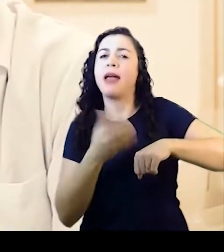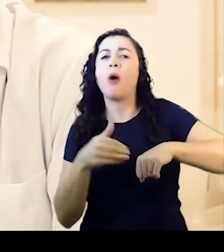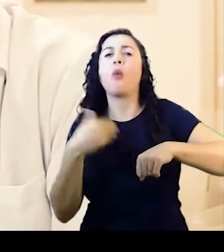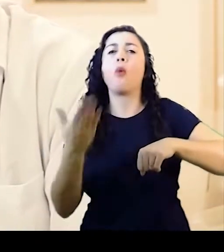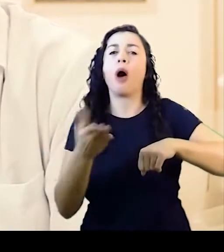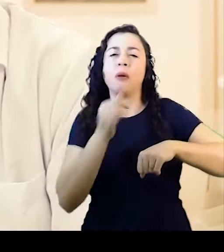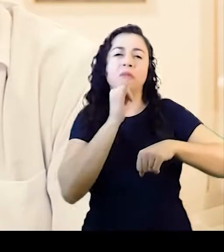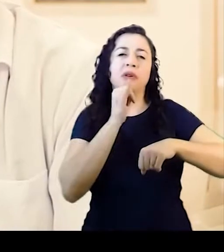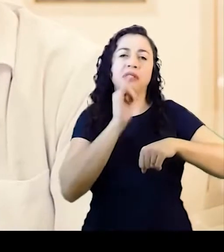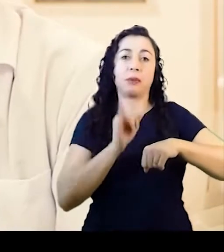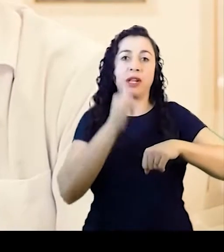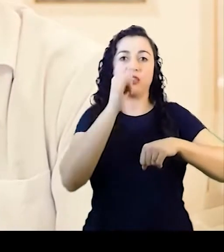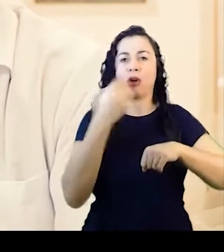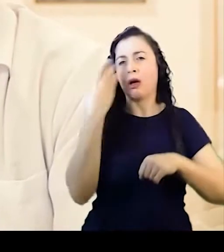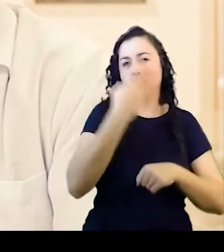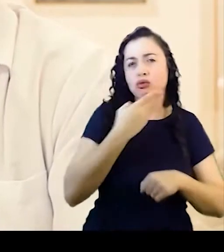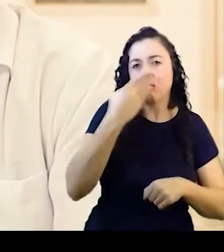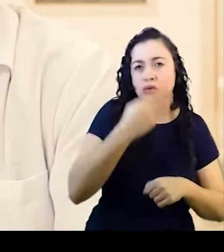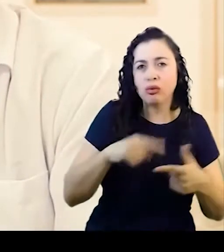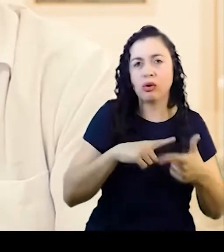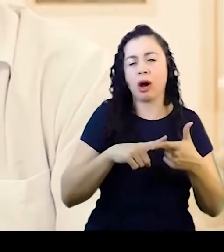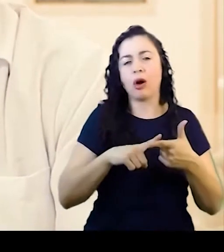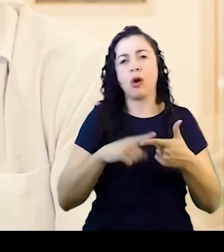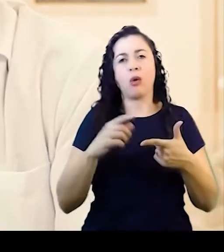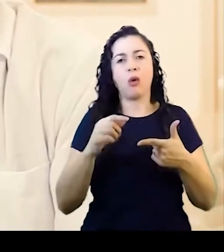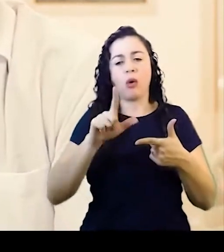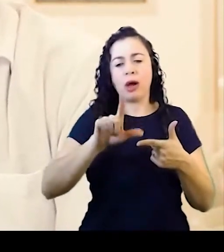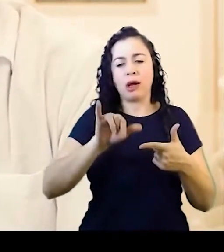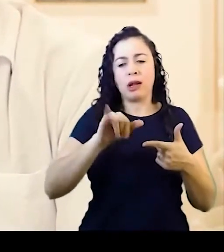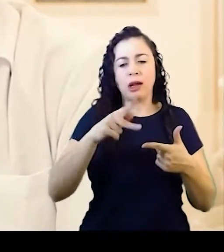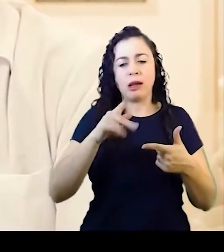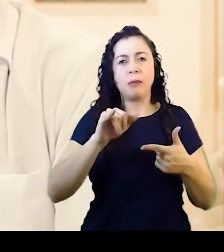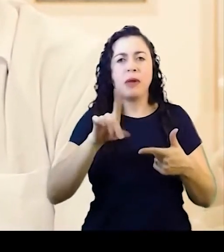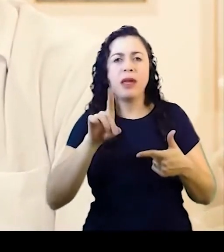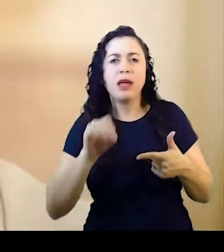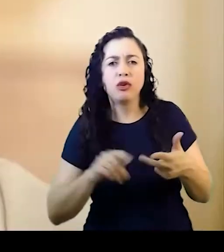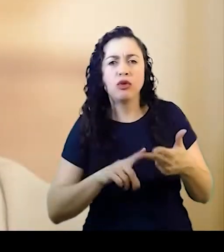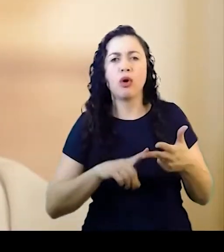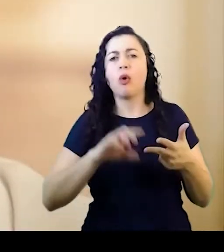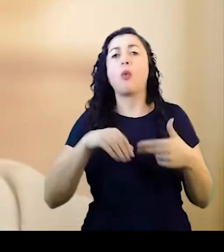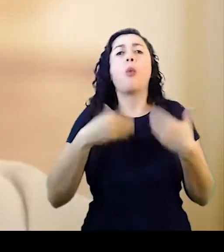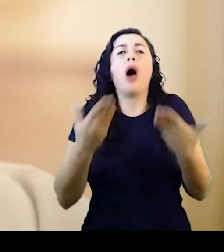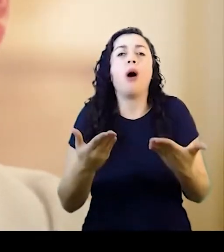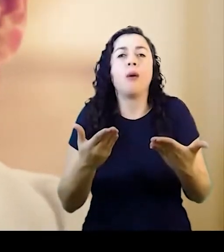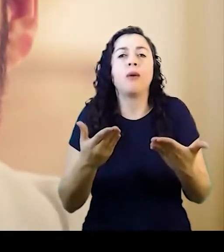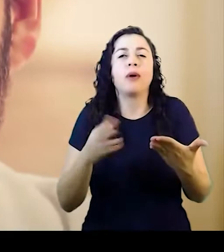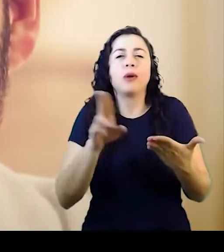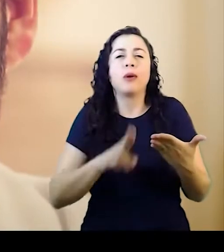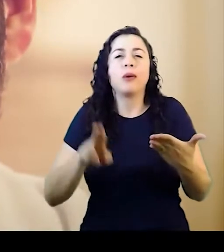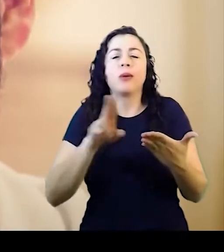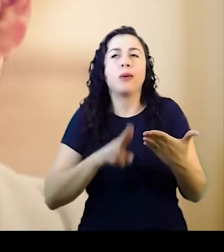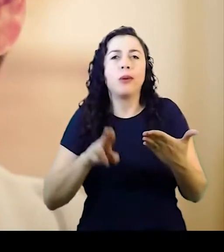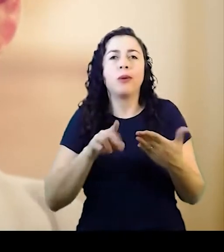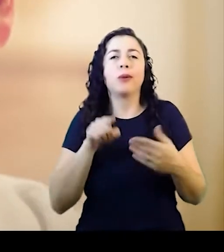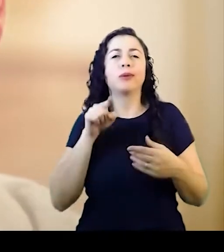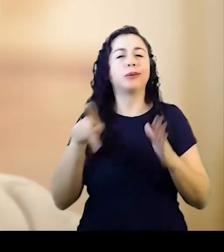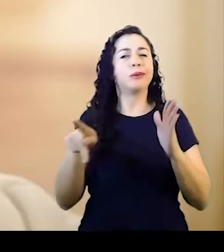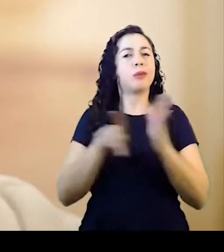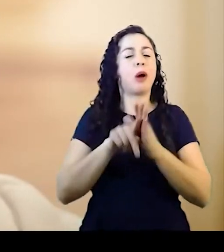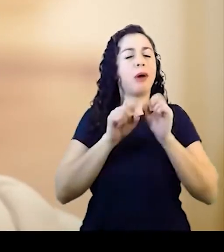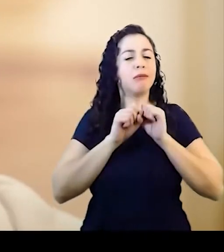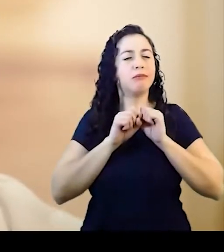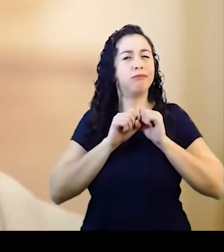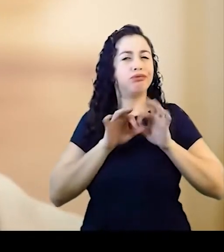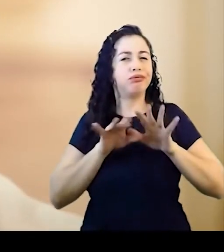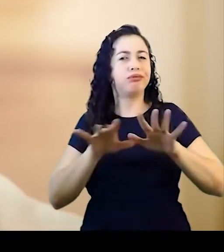seria no caso a glicose, como os aminoácidos, como os lipídios, podem ser modulados pela infecção viral. E a gente entender como